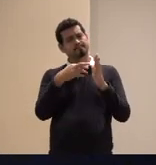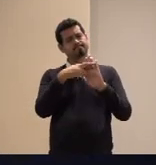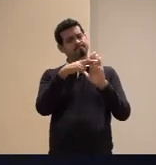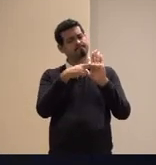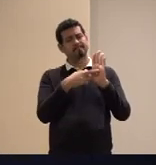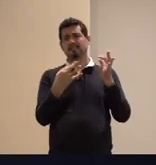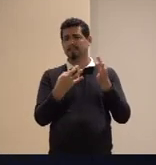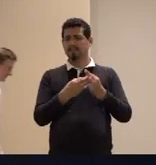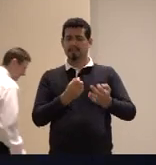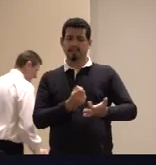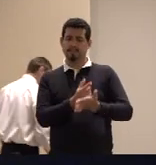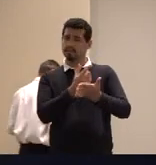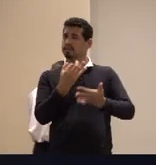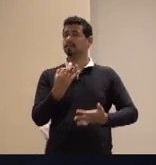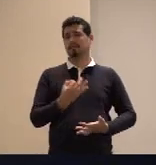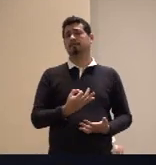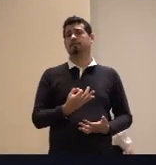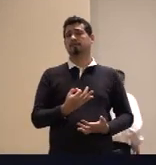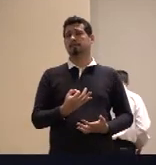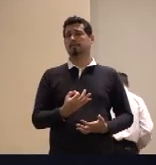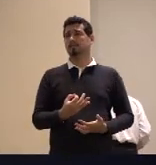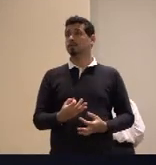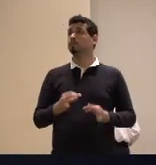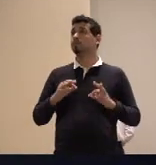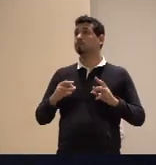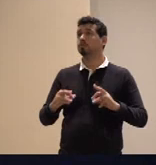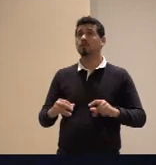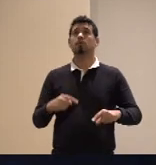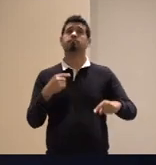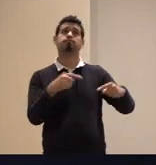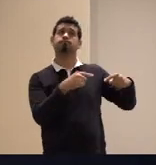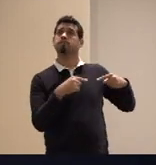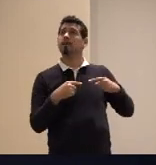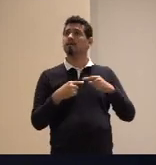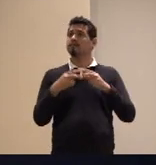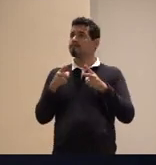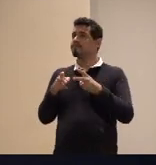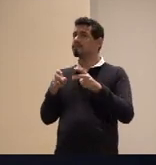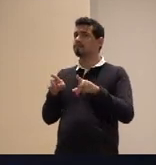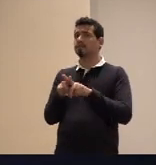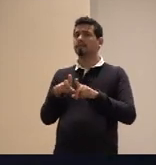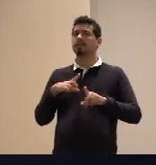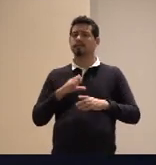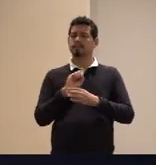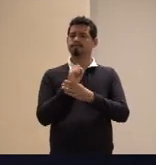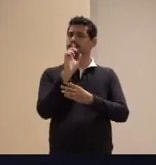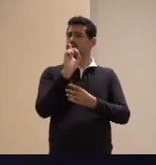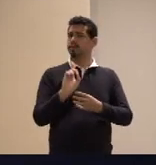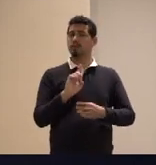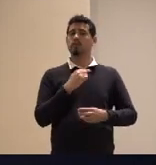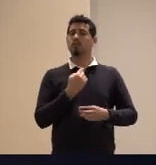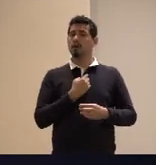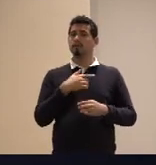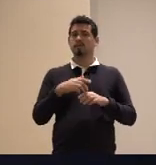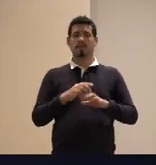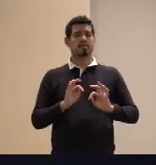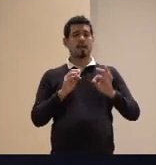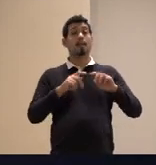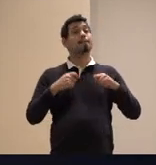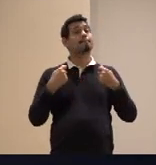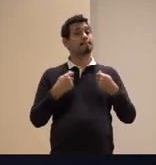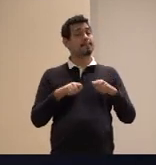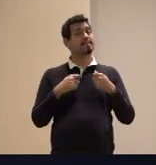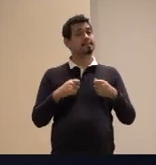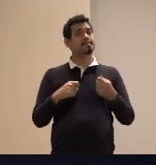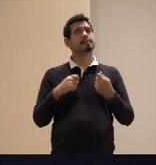tenha investimento. Então, todos os políticos aqui, todo mundo, sistema de garantia de direito, nós, os técnicos, a gente precisa